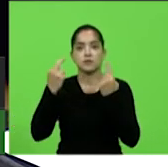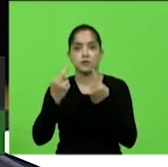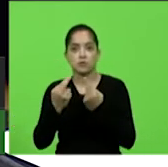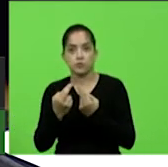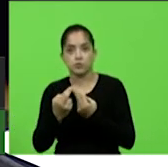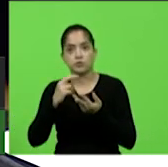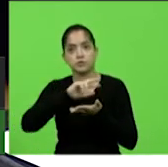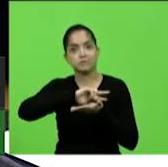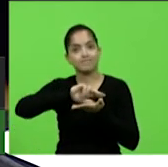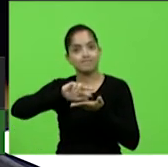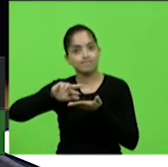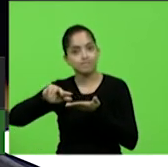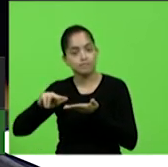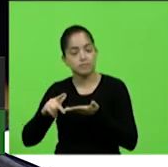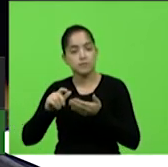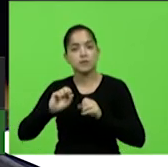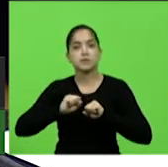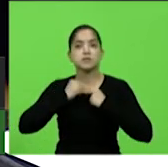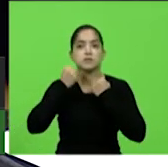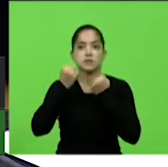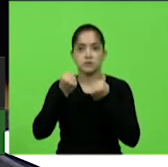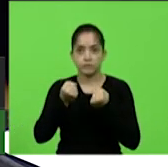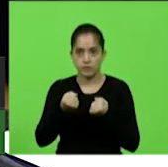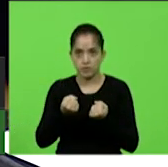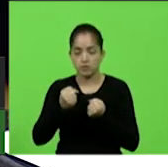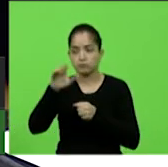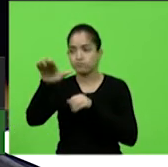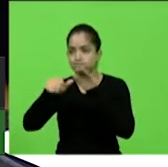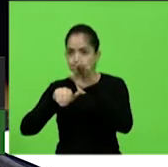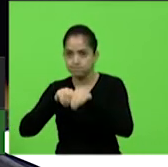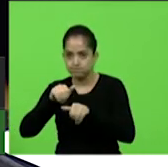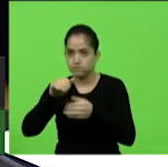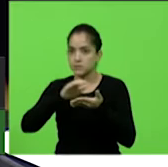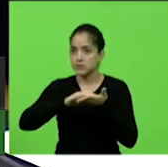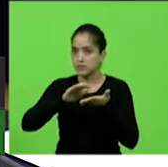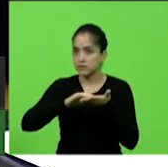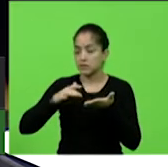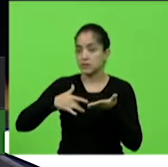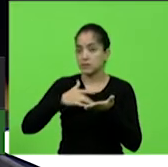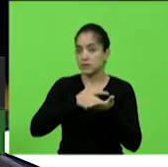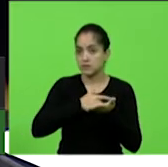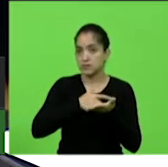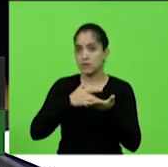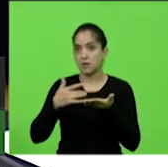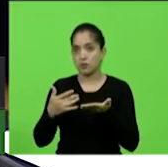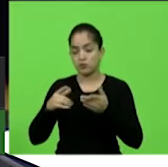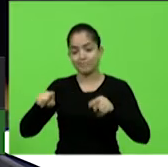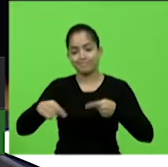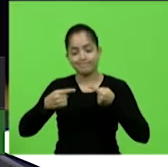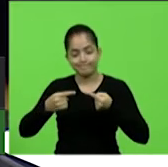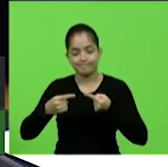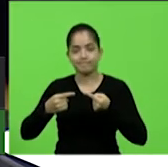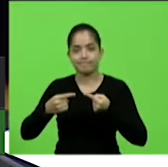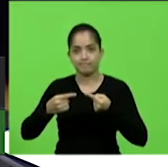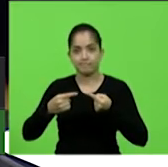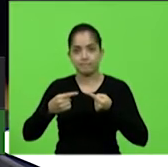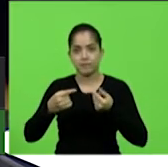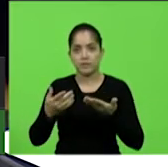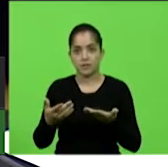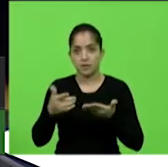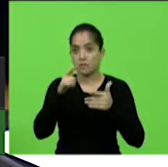tem exaustivamente convocado a Secretaria de Saúde para enfrentar o problema do